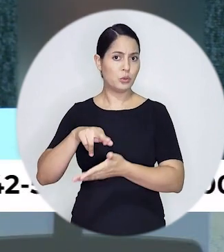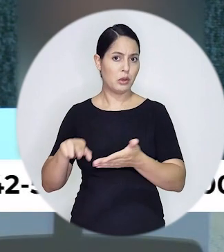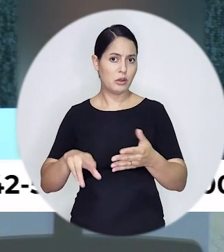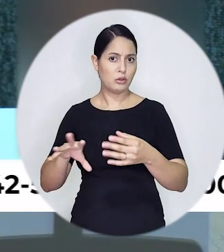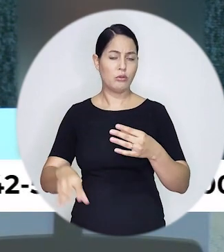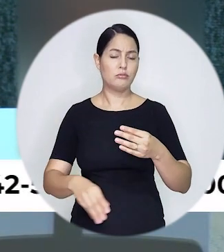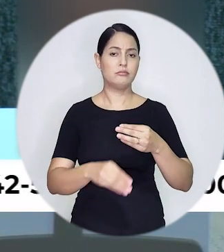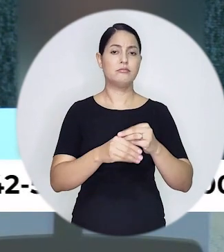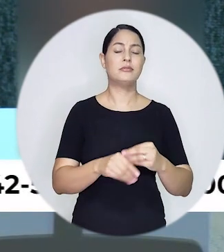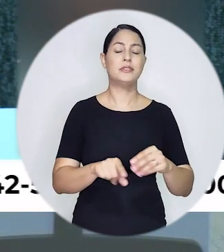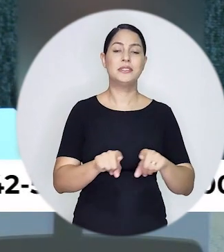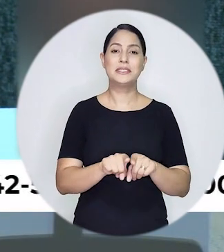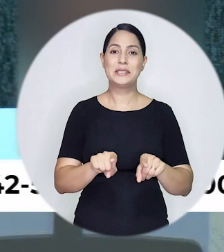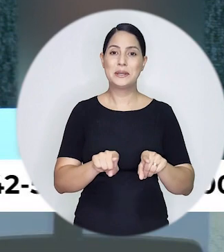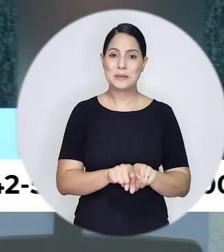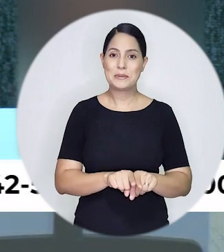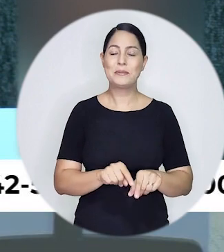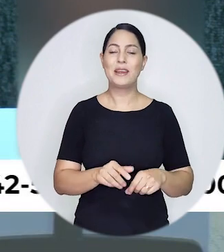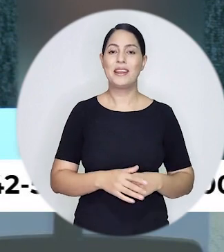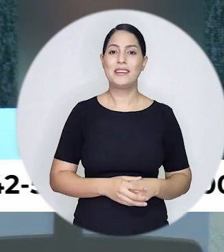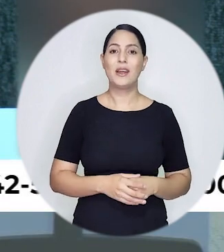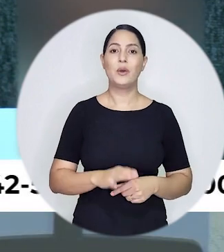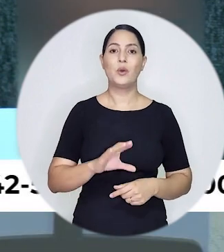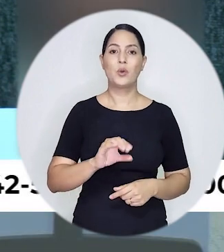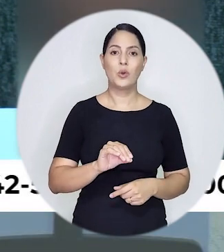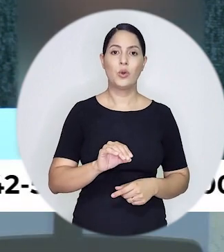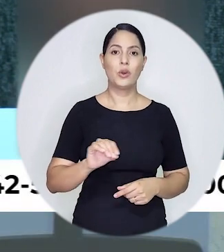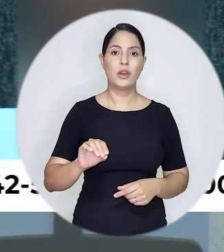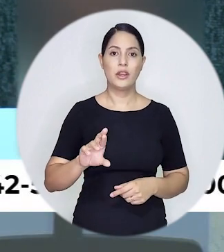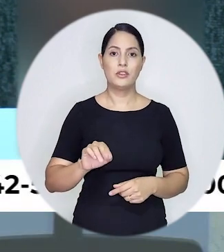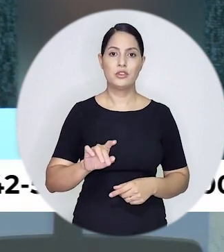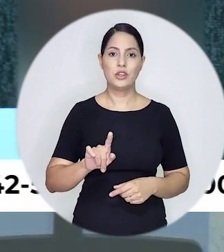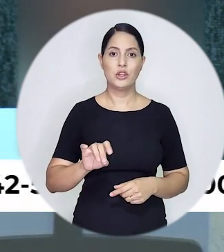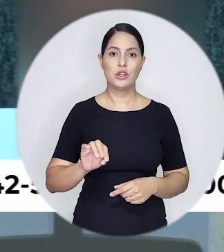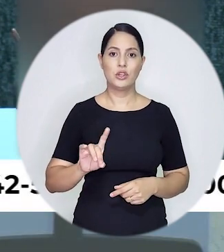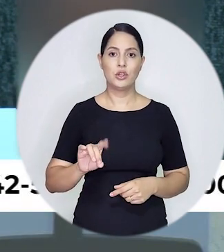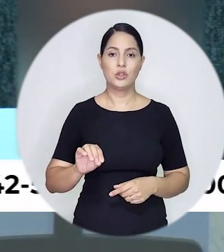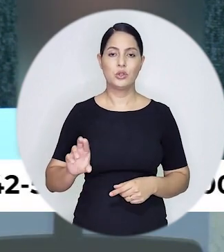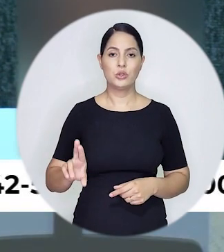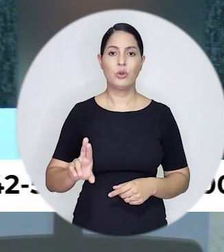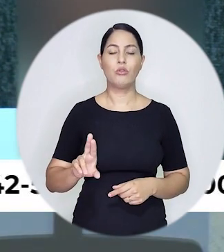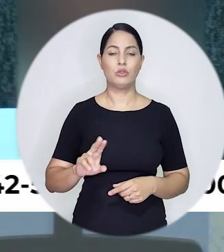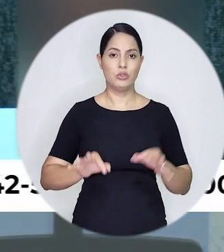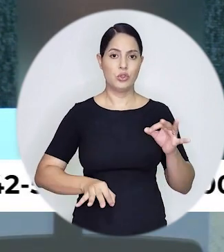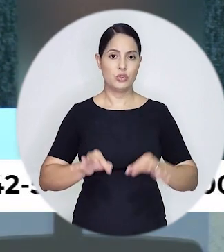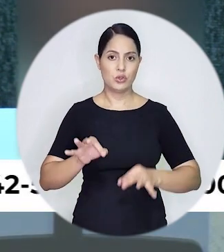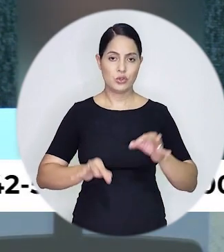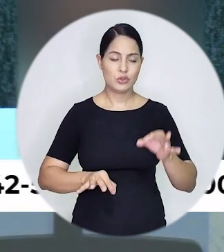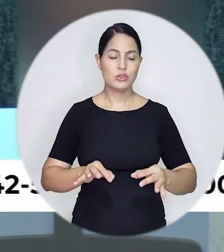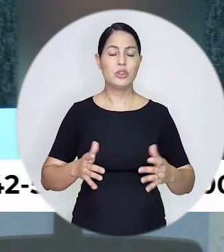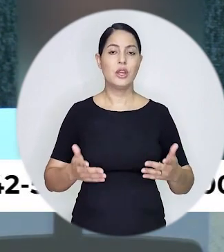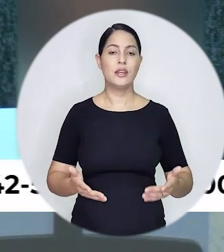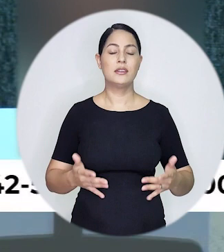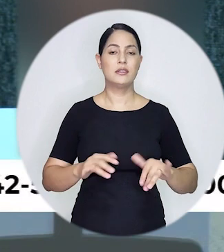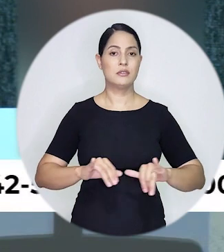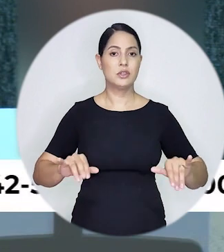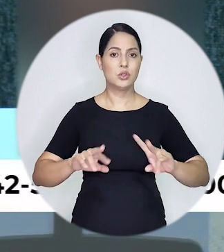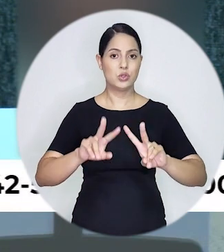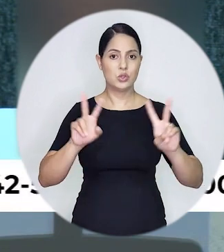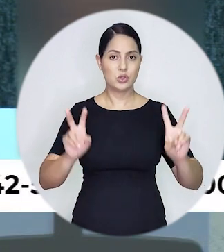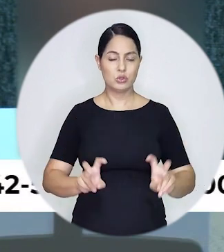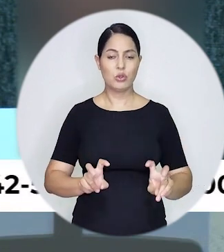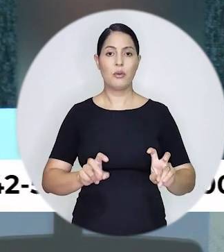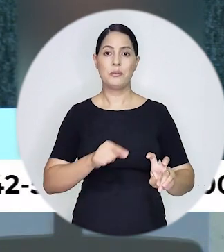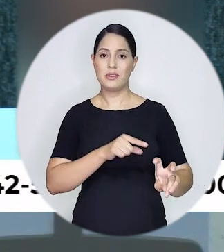relator pelo nosso Corregedor Nacional de Justiça. Proclamo o resultado unânime no sentido da negativa